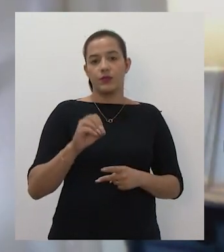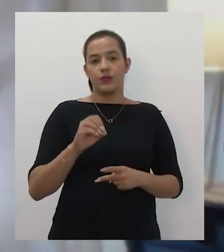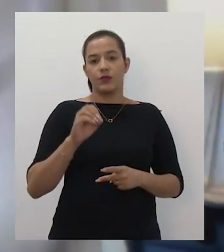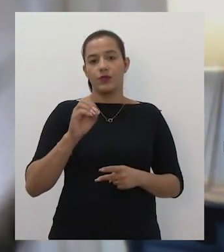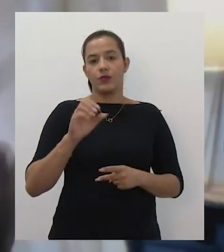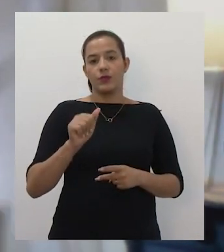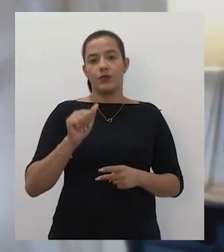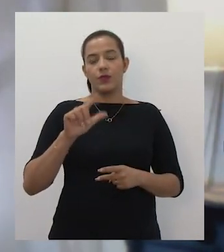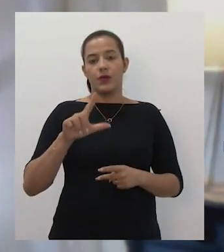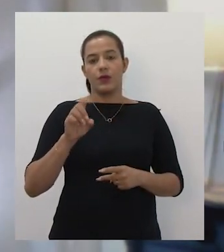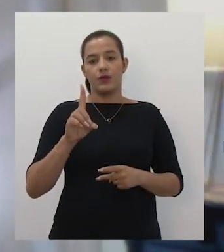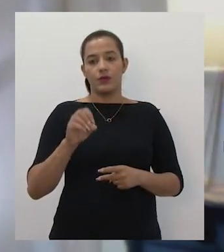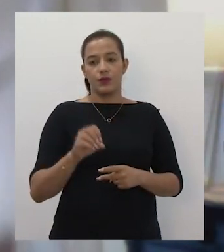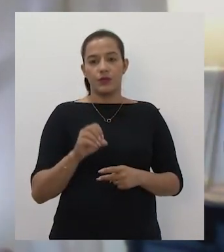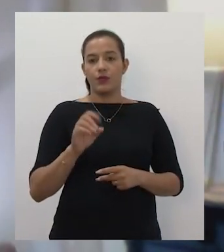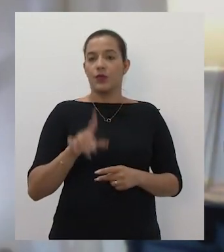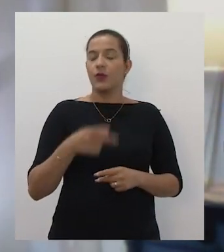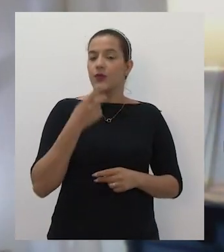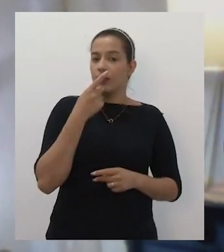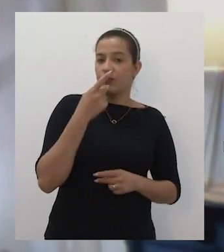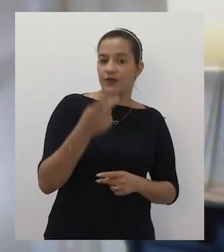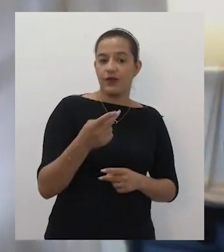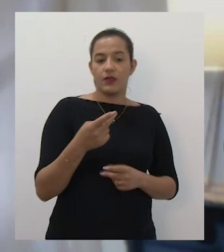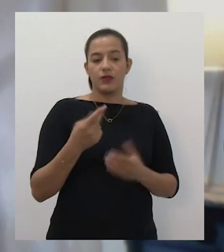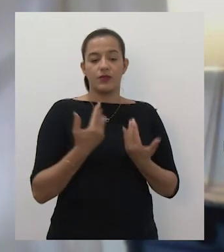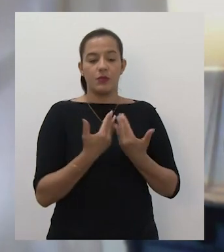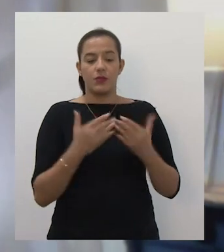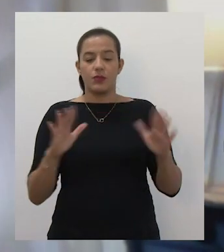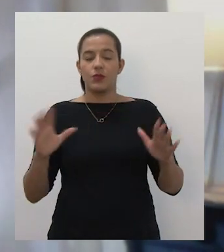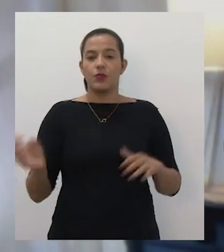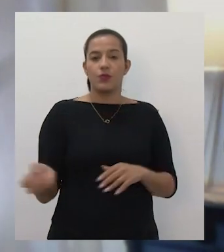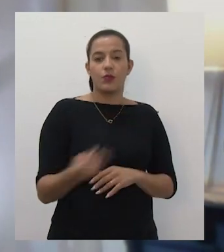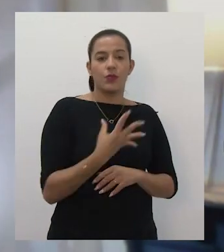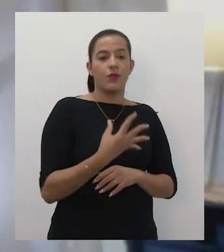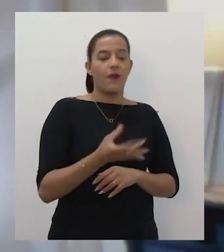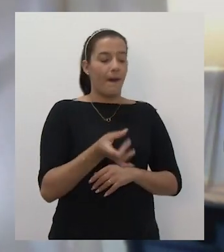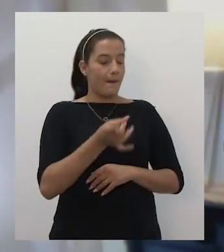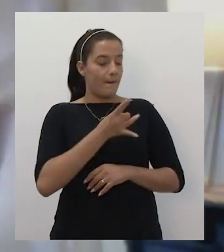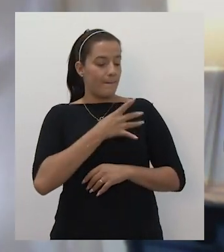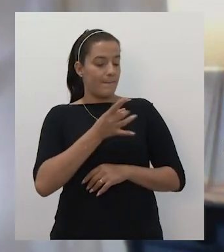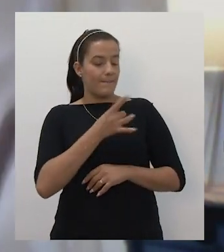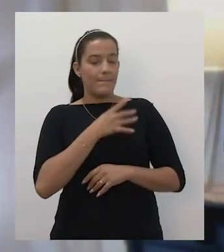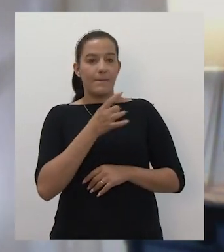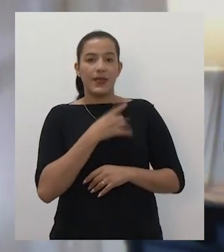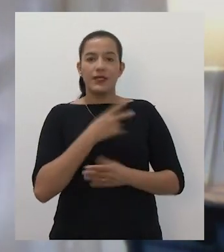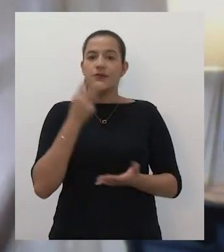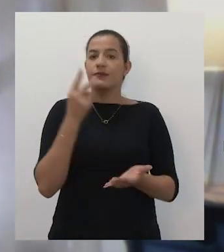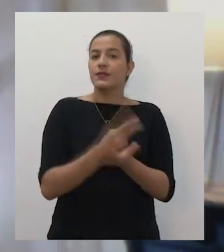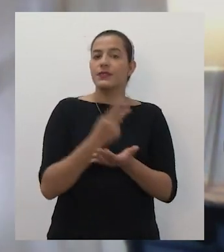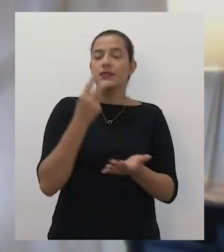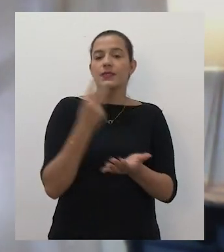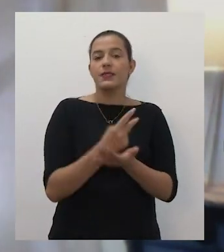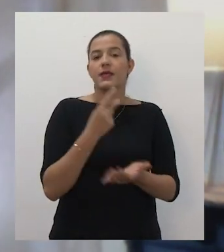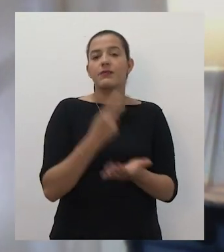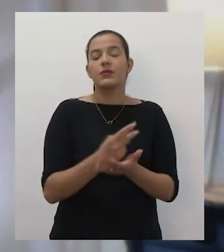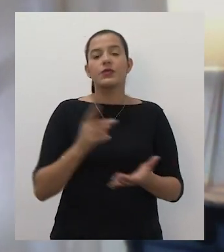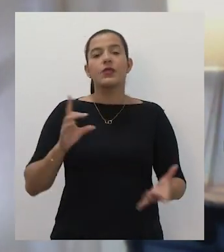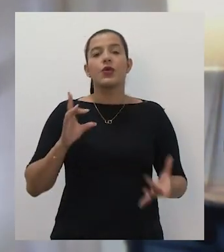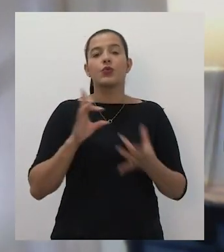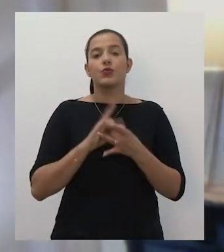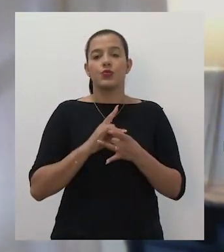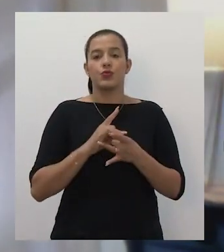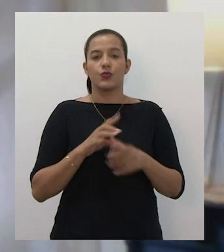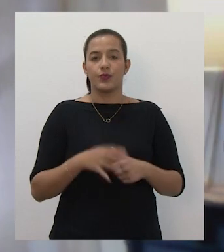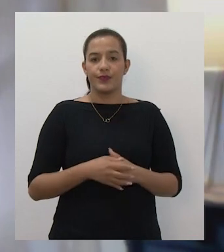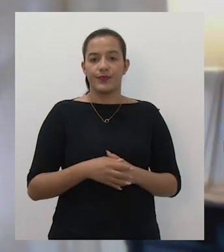será que quando a gente fala de abertura ao novo, o medo é algo que sempre vem atrelado a isso? Será